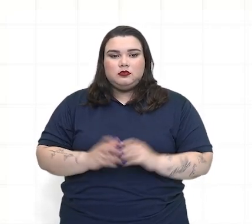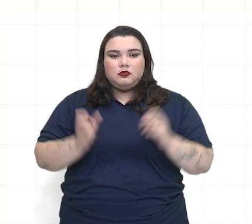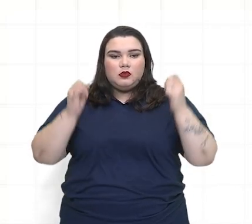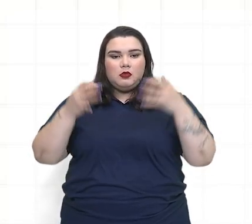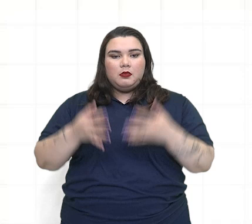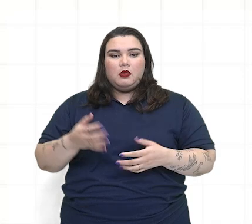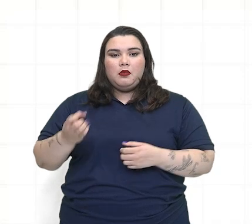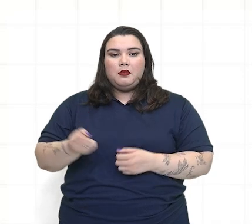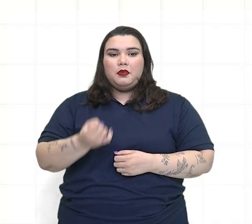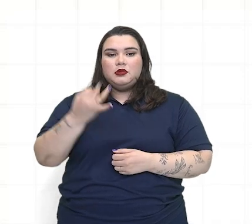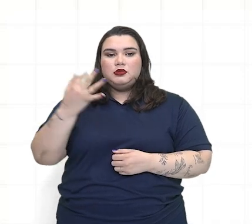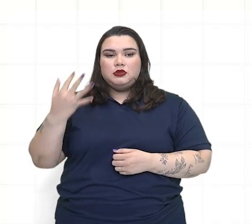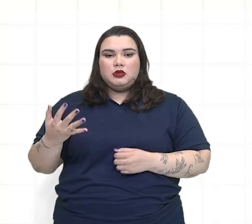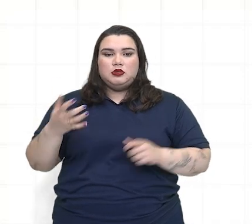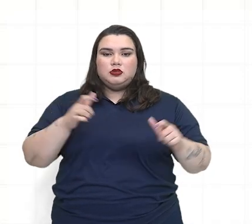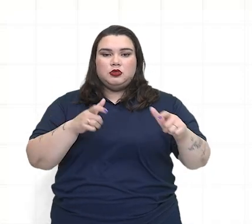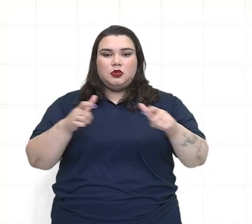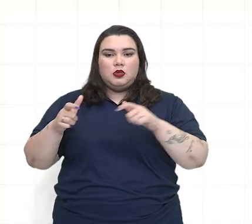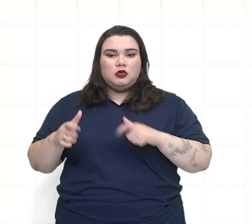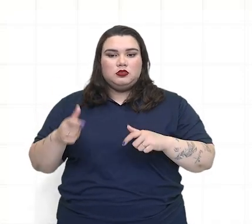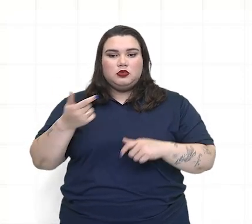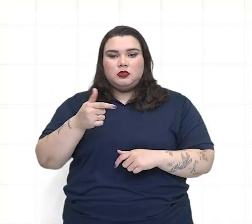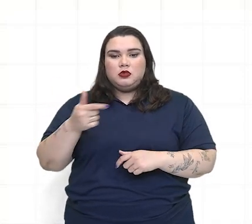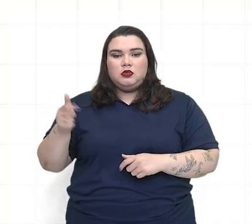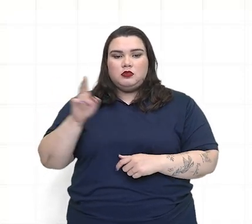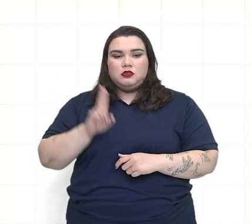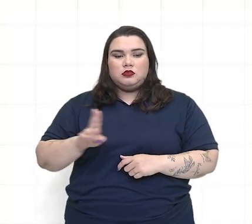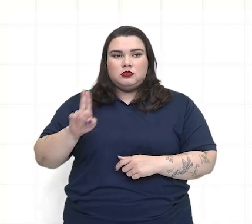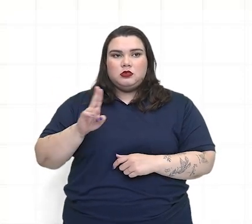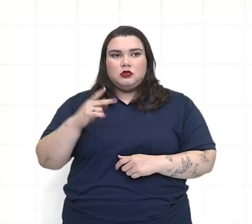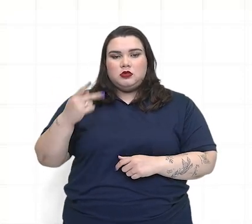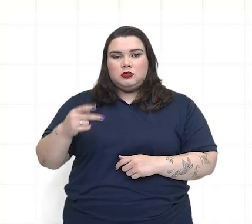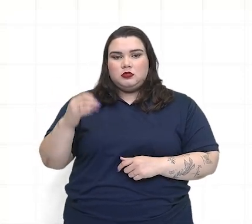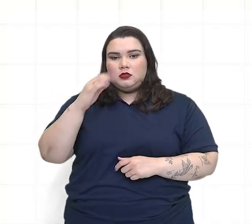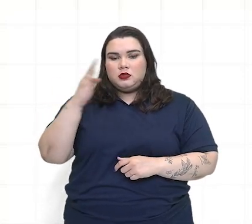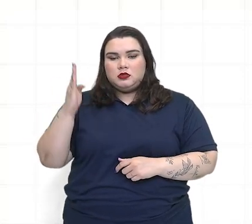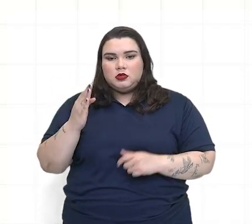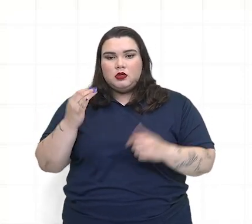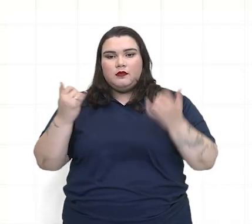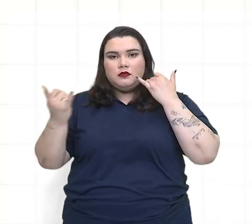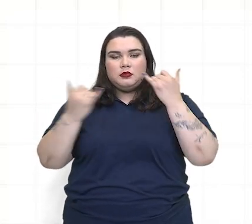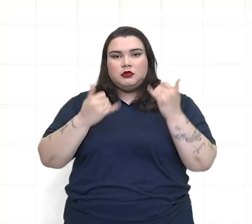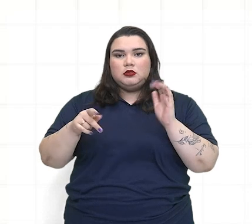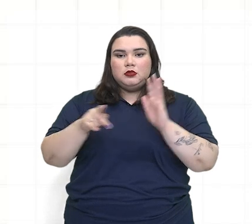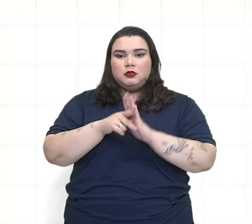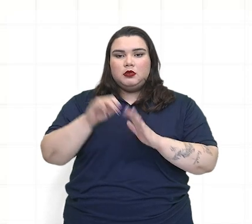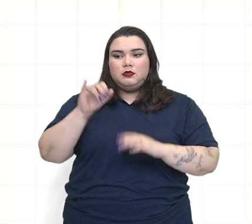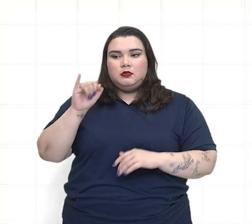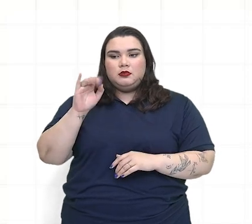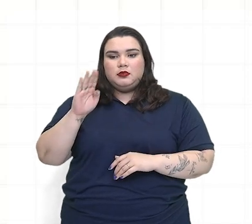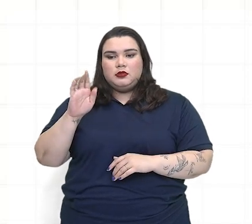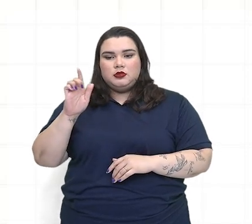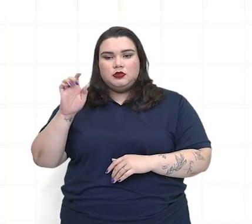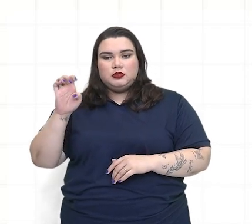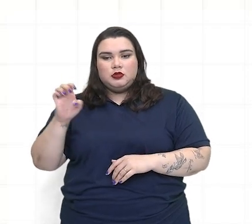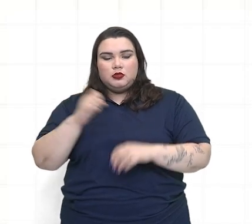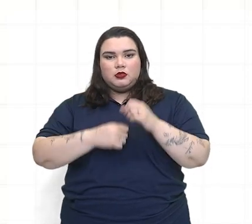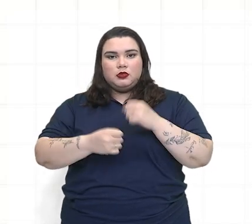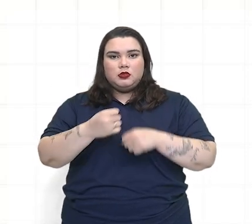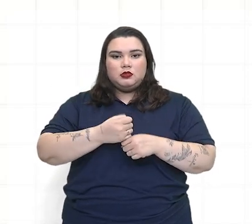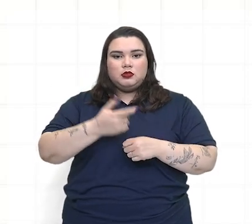Total de domicílios não ocupados no Brasil. A fonte também é do IBGE de